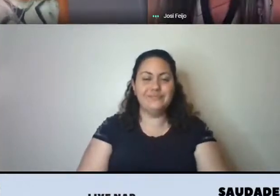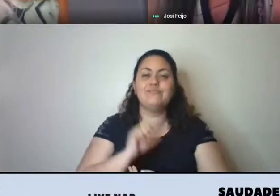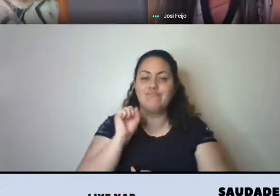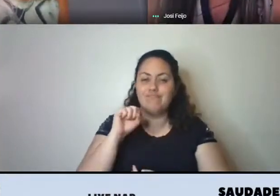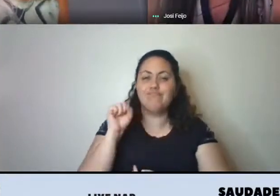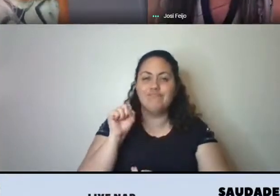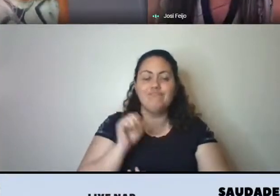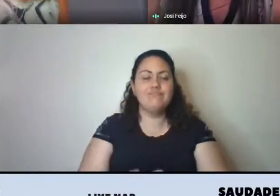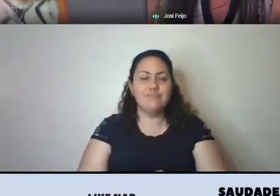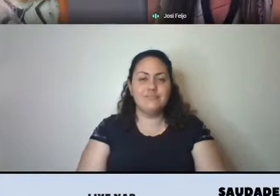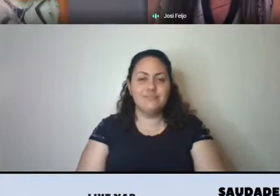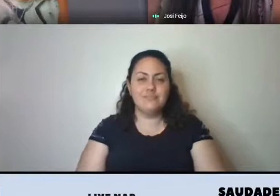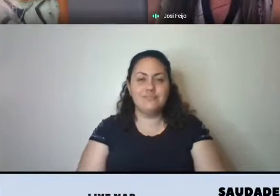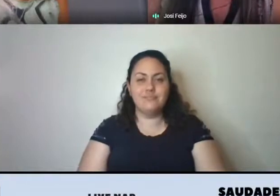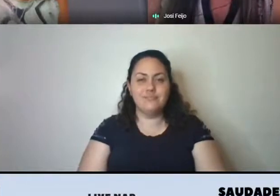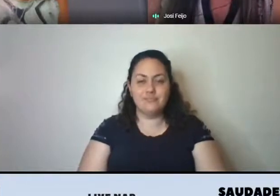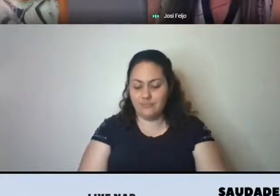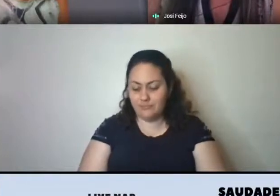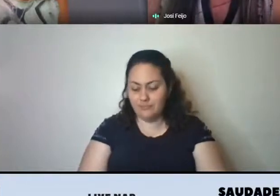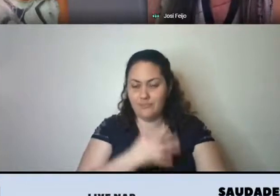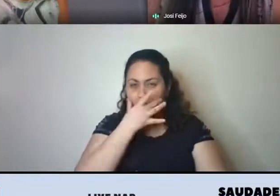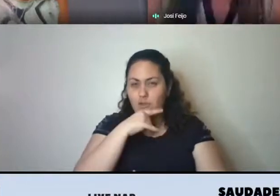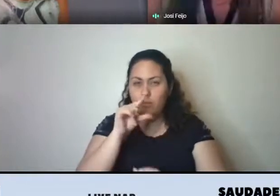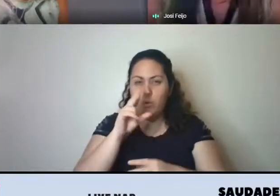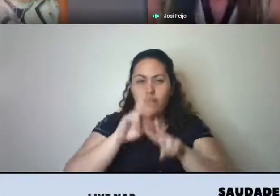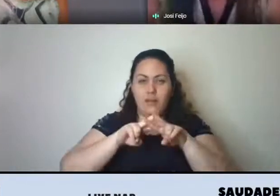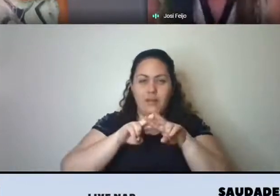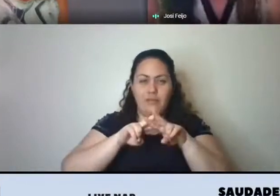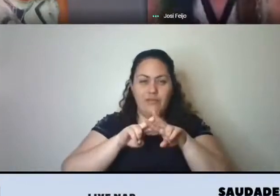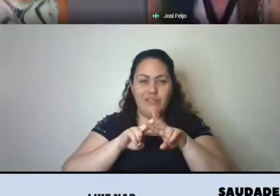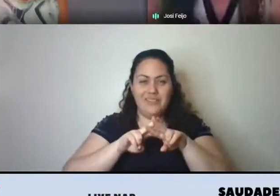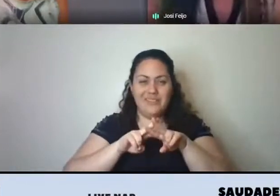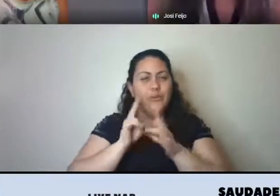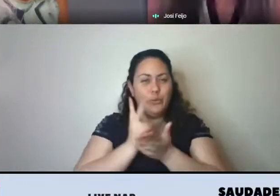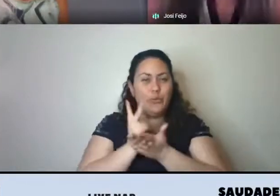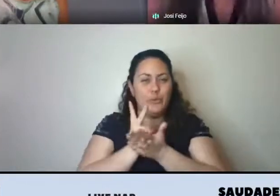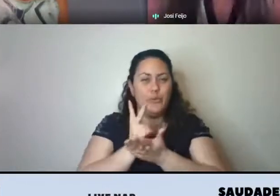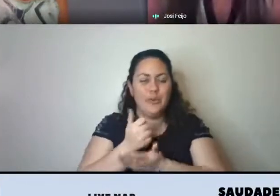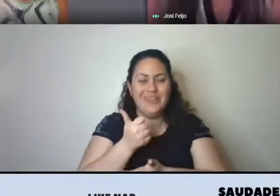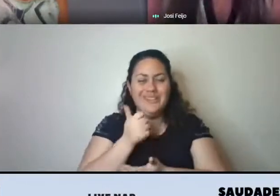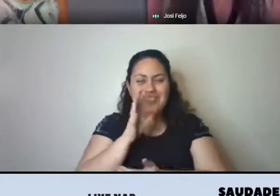Sim, acho que trancou um pouquinho aqui, mas vamos indo devagar.